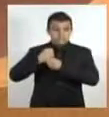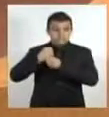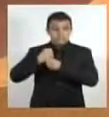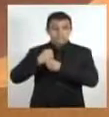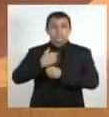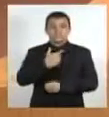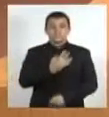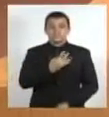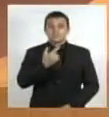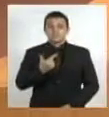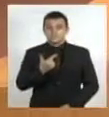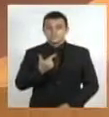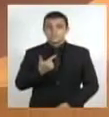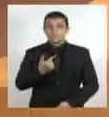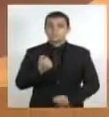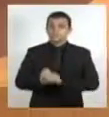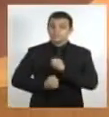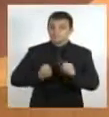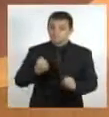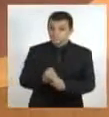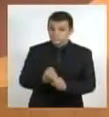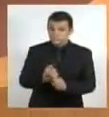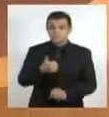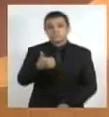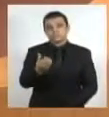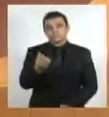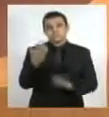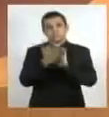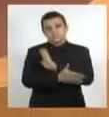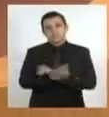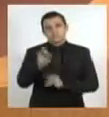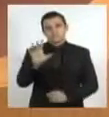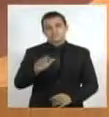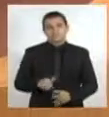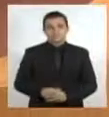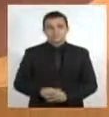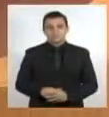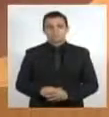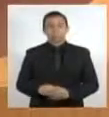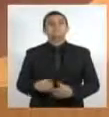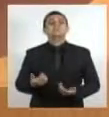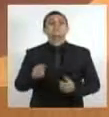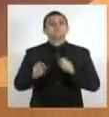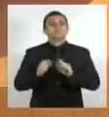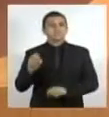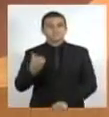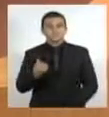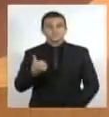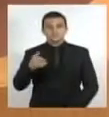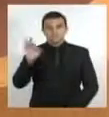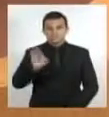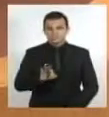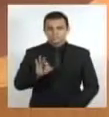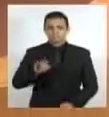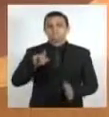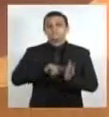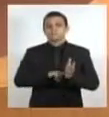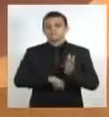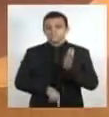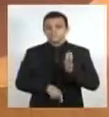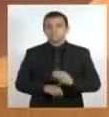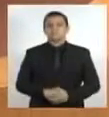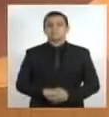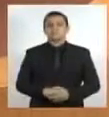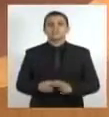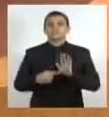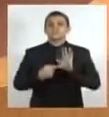Esse ano, apenas 16. Ou seja, 61% de redução. E aí mostra o trabalho eficiente